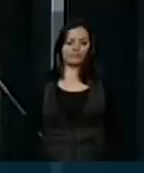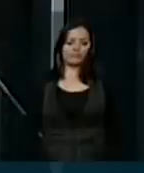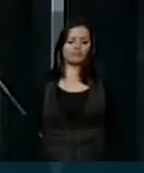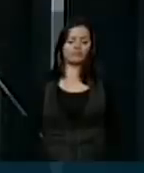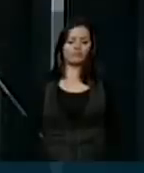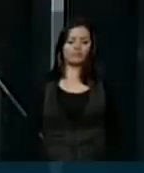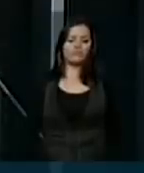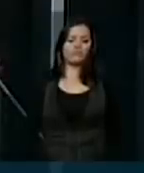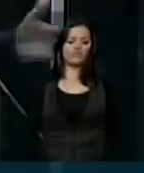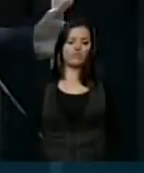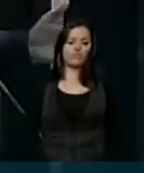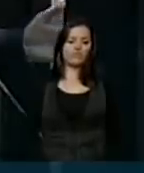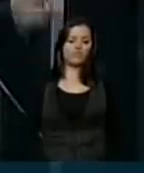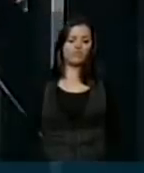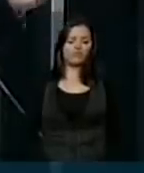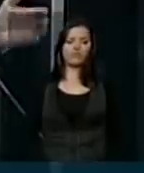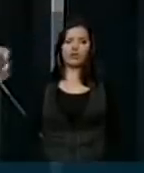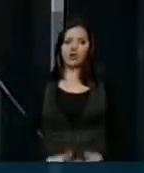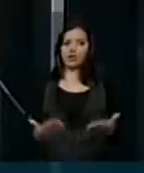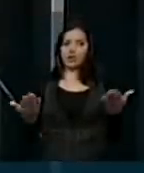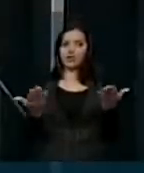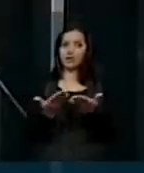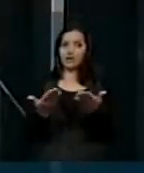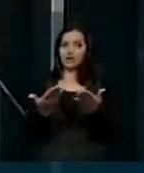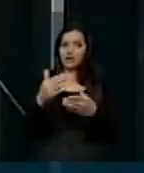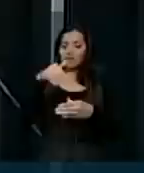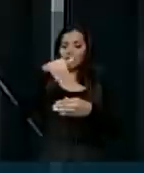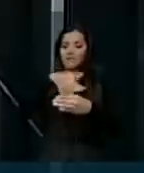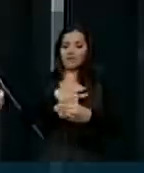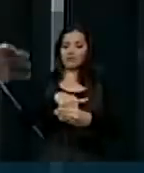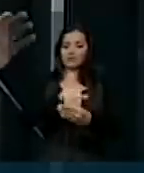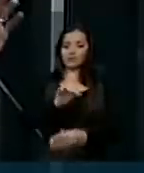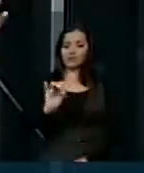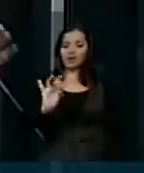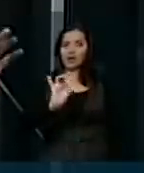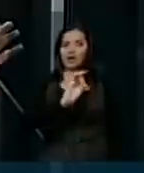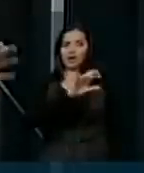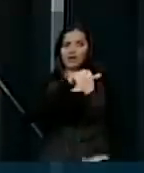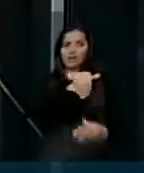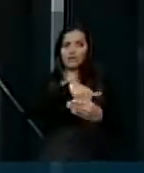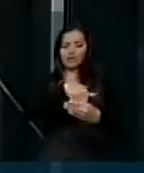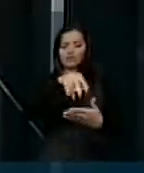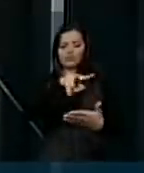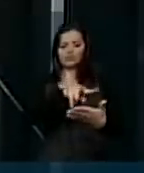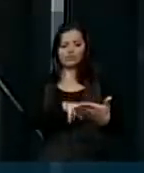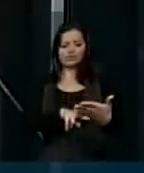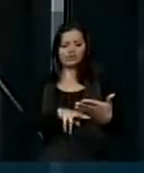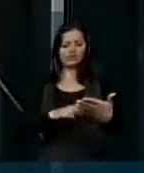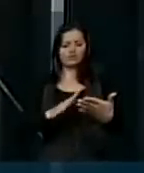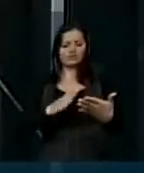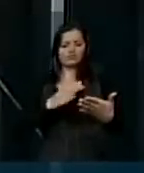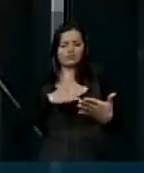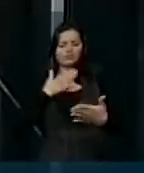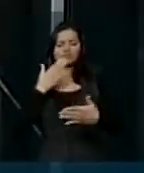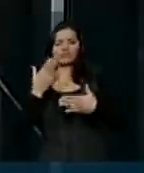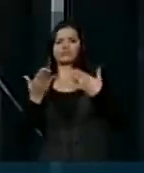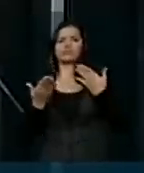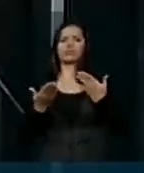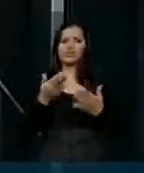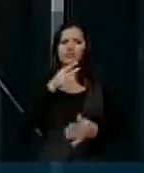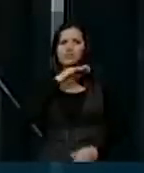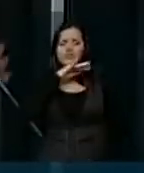voto lido, apresentado, era uma surpresa desagradável,